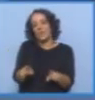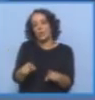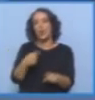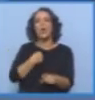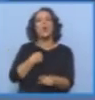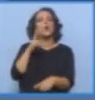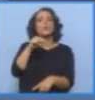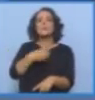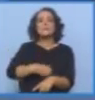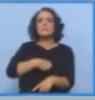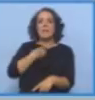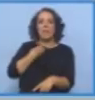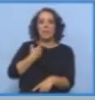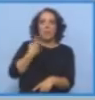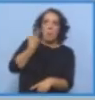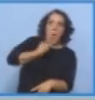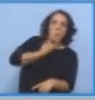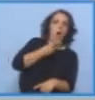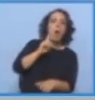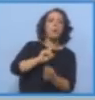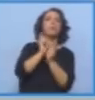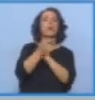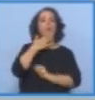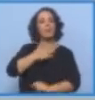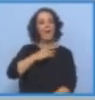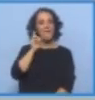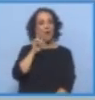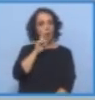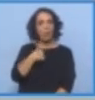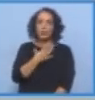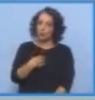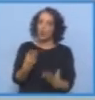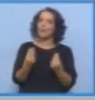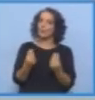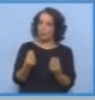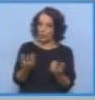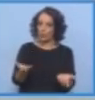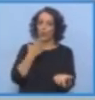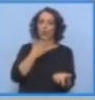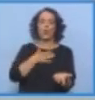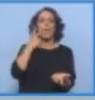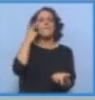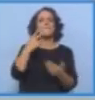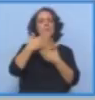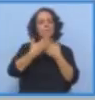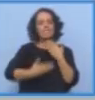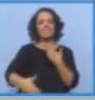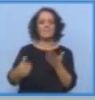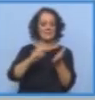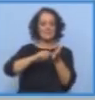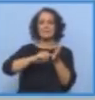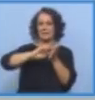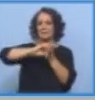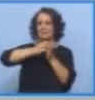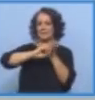sentia explorado, bem pelo contrário, muito valorizado e gostei imenso e abriu-me muito para a vida e calejou-me um bocadinho as mãos, que é